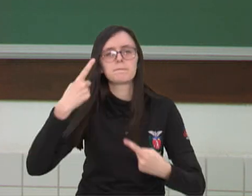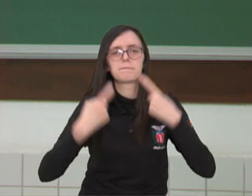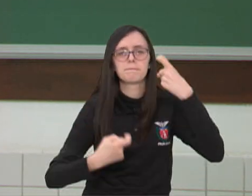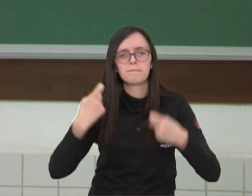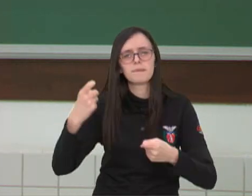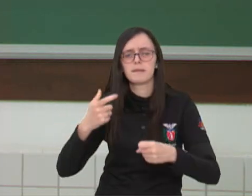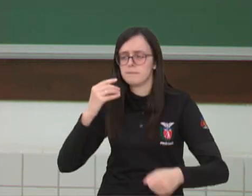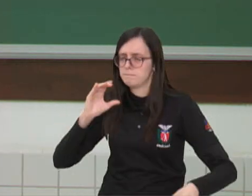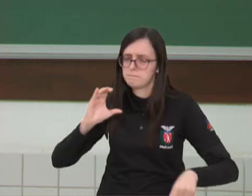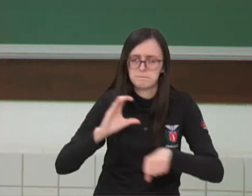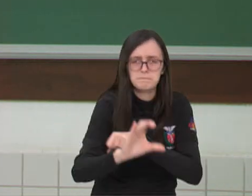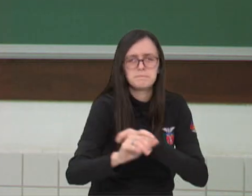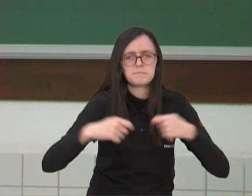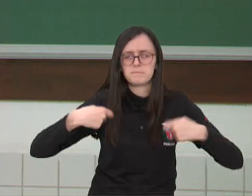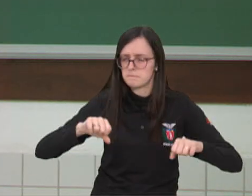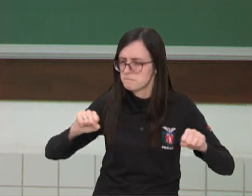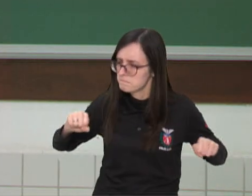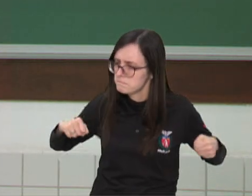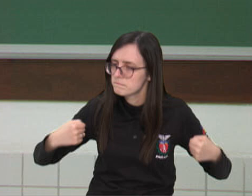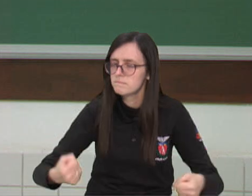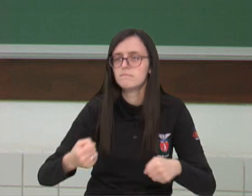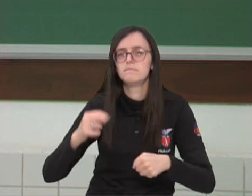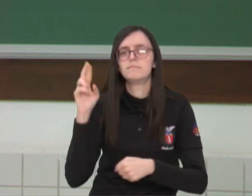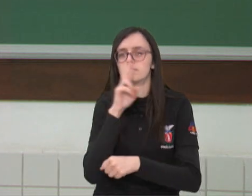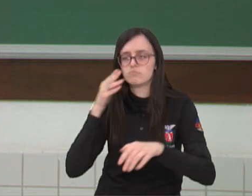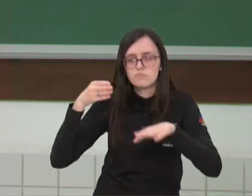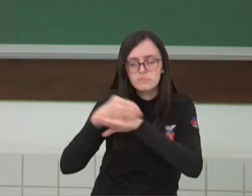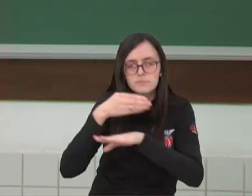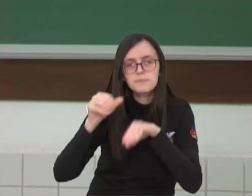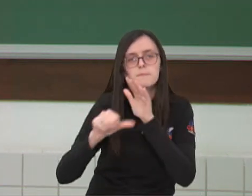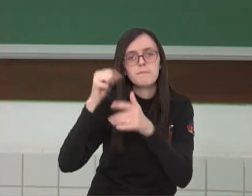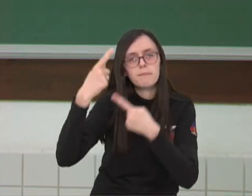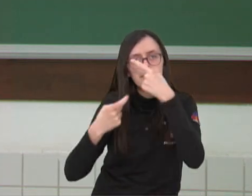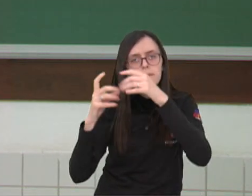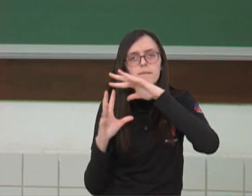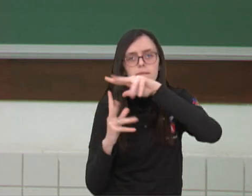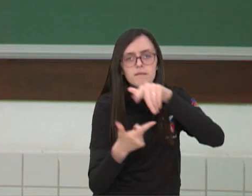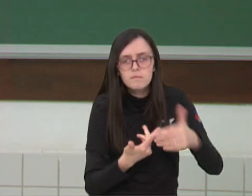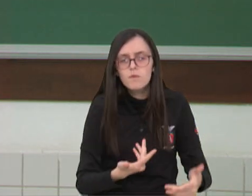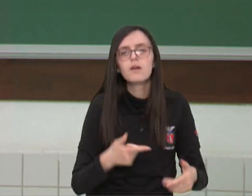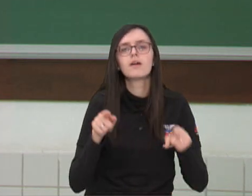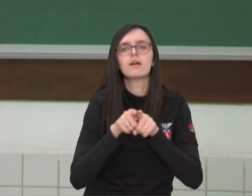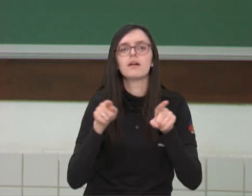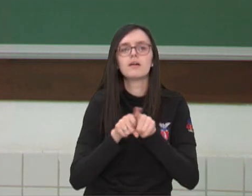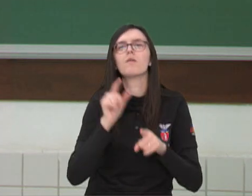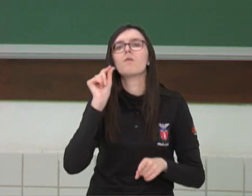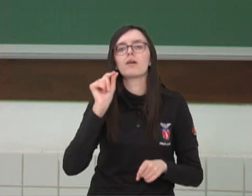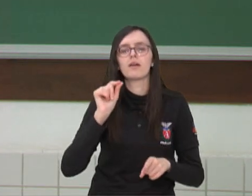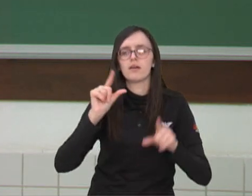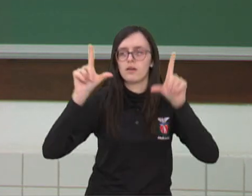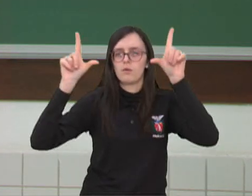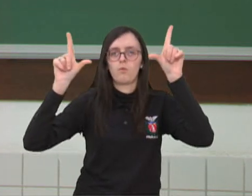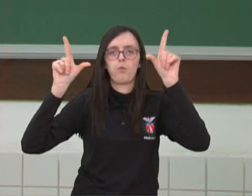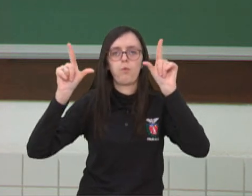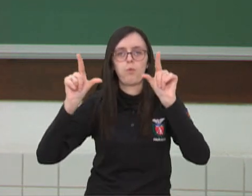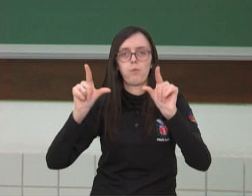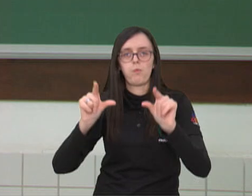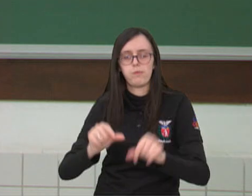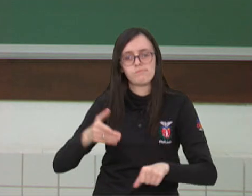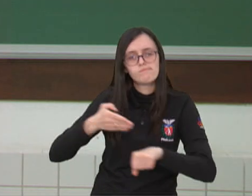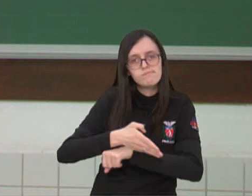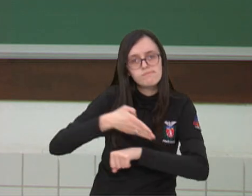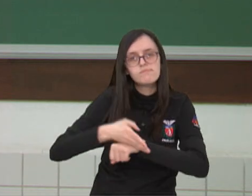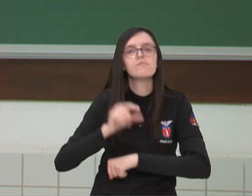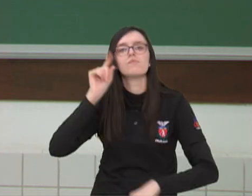o investimento necessário para a Rússia participar da Primeira Guerra Mundial também diminuía o